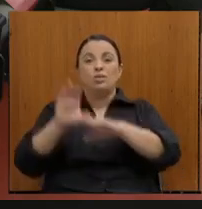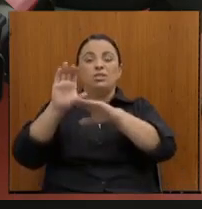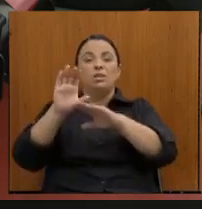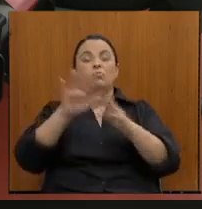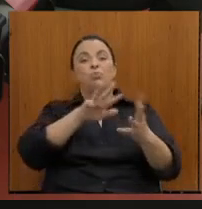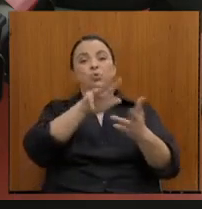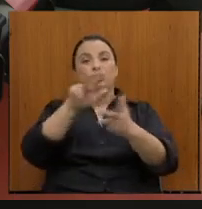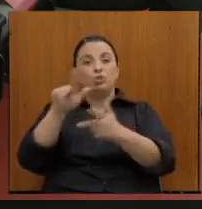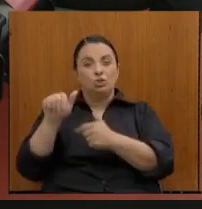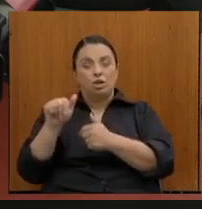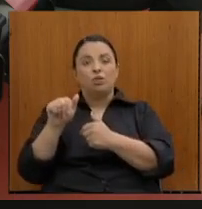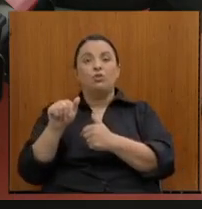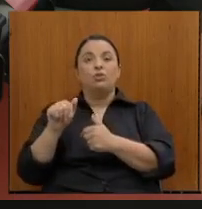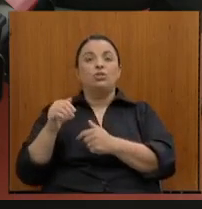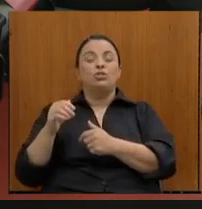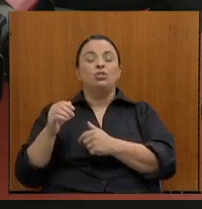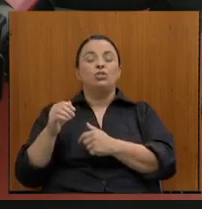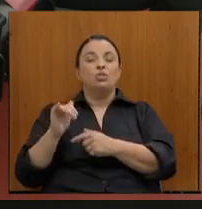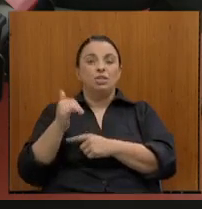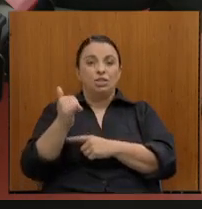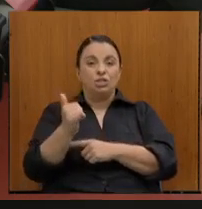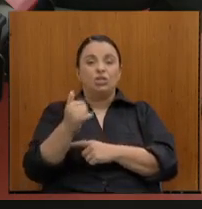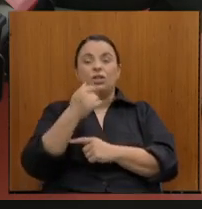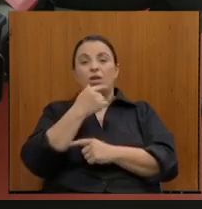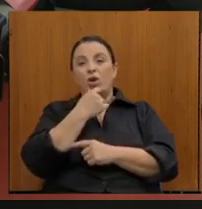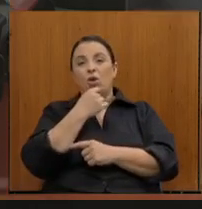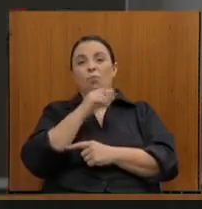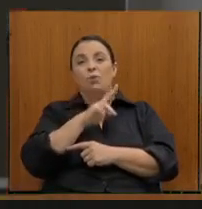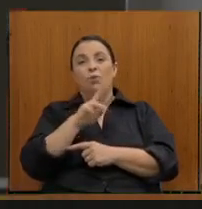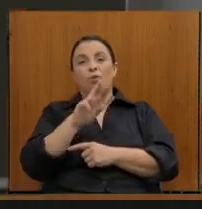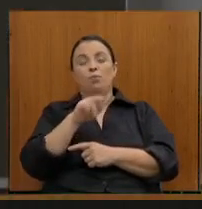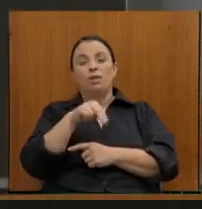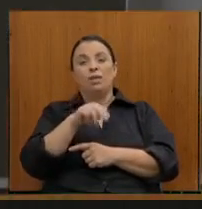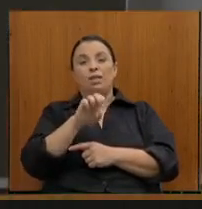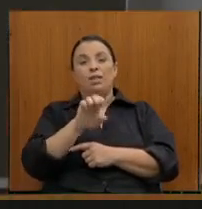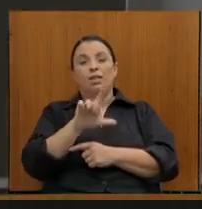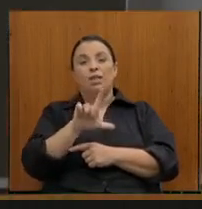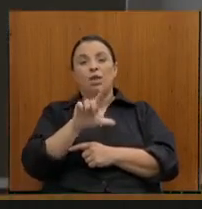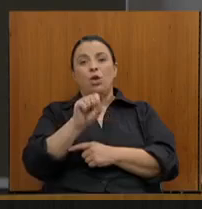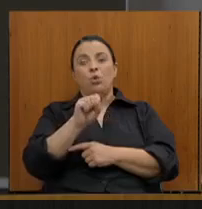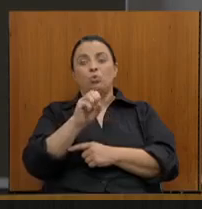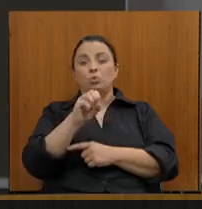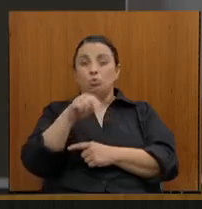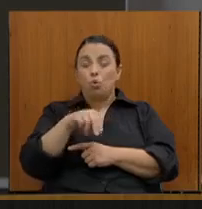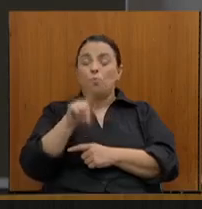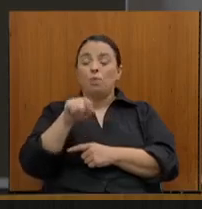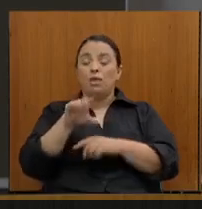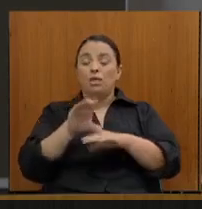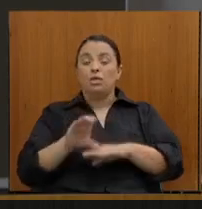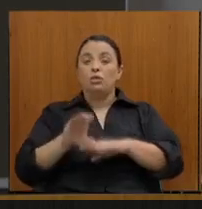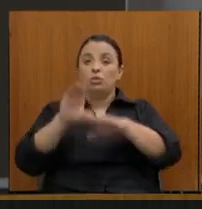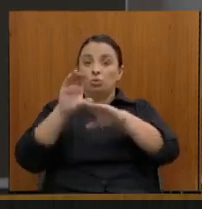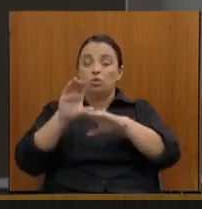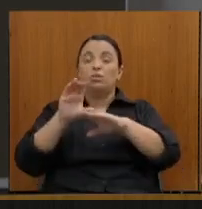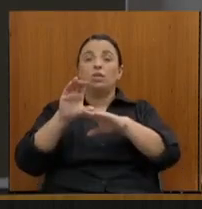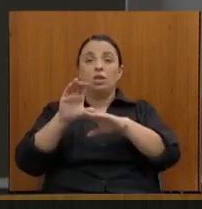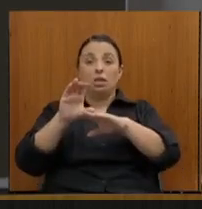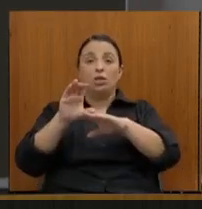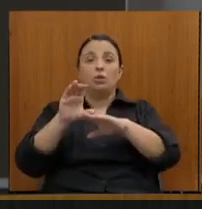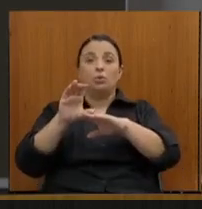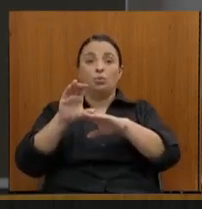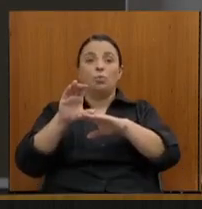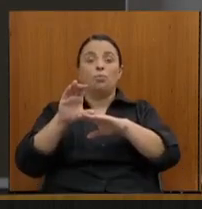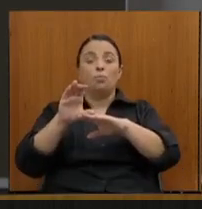de energia nosso amigo Nelson leite é um conselho então que reúne mais